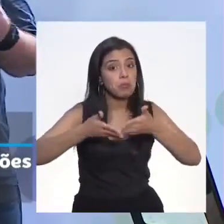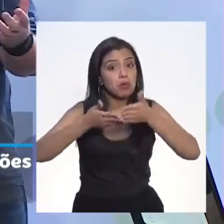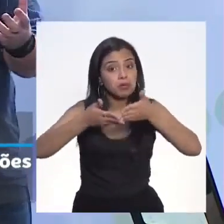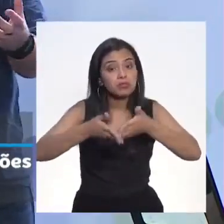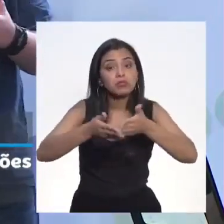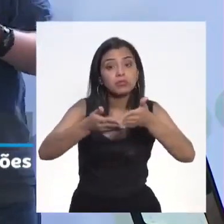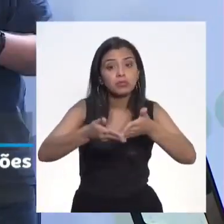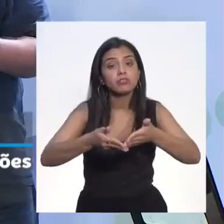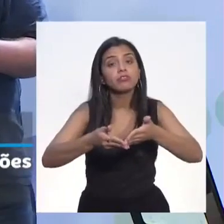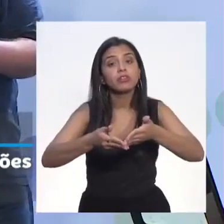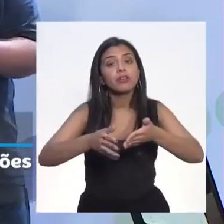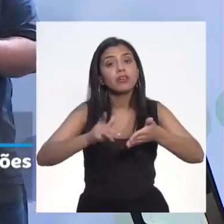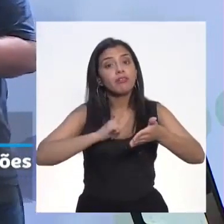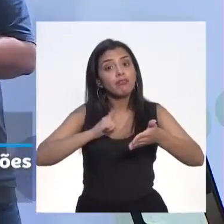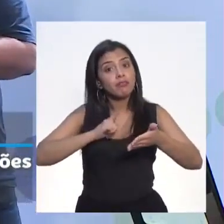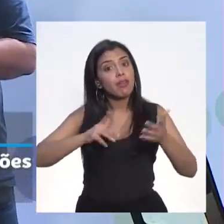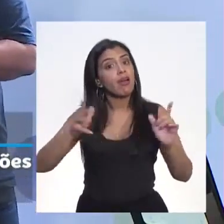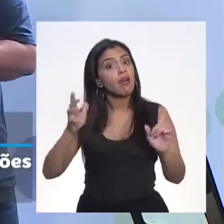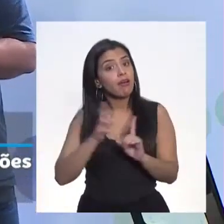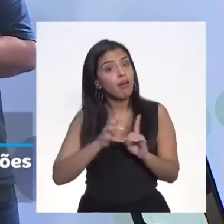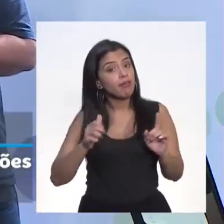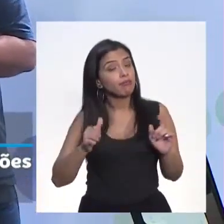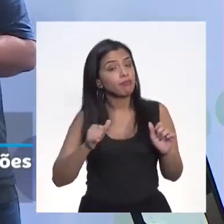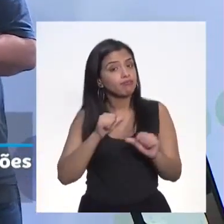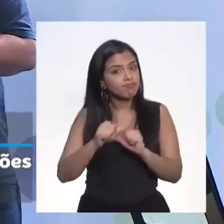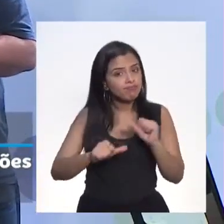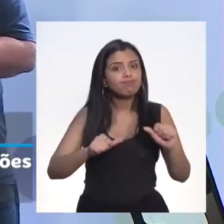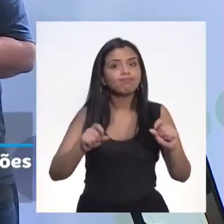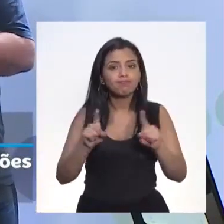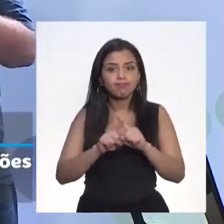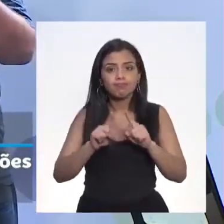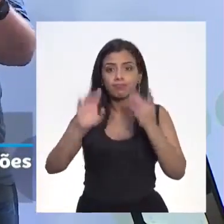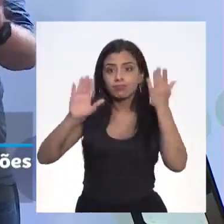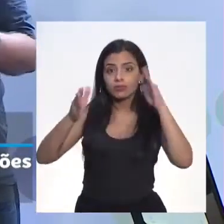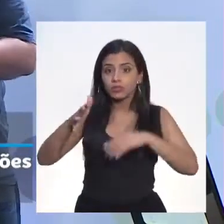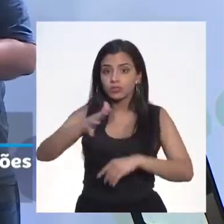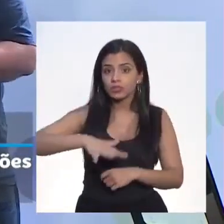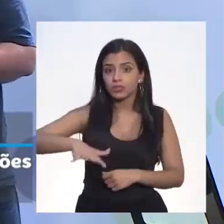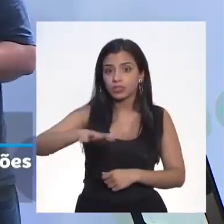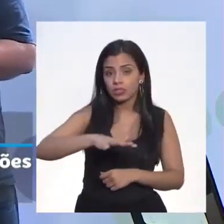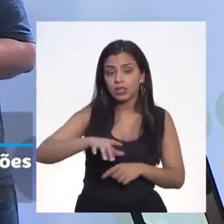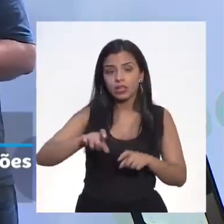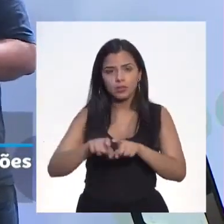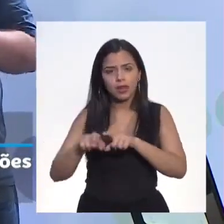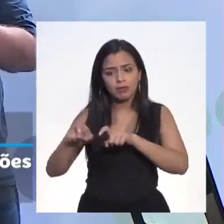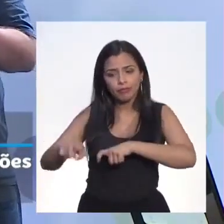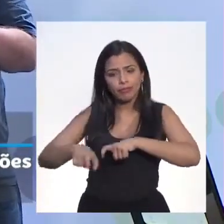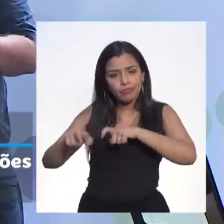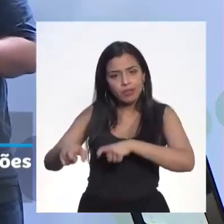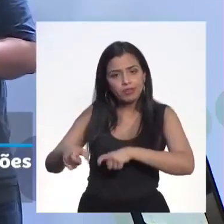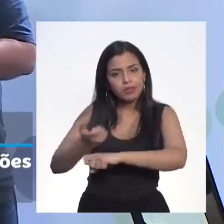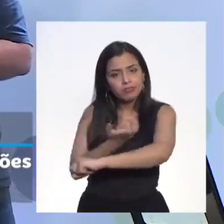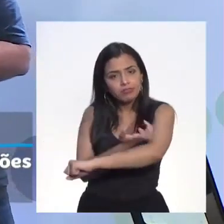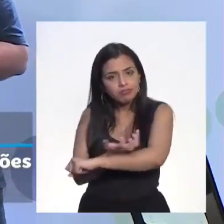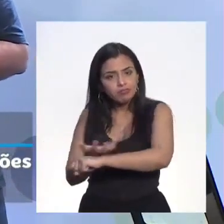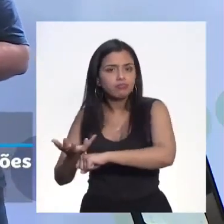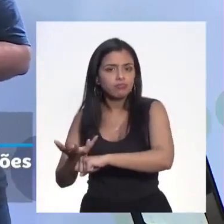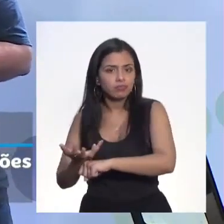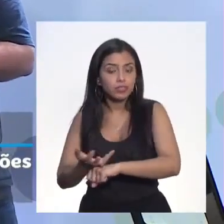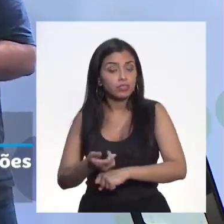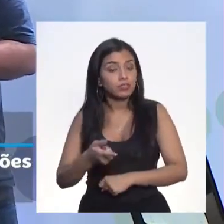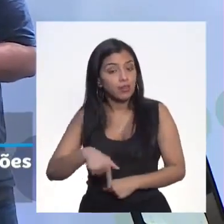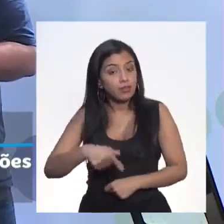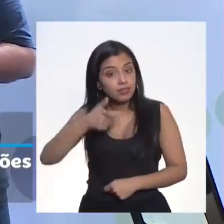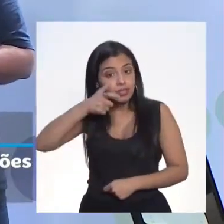eles acabam aí influenciando diretamente no clima da região, inclusive a vegetação, né. Então, isso que é interessante, né, o